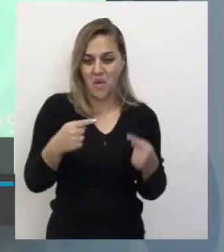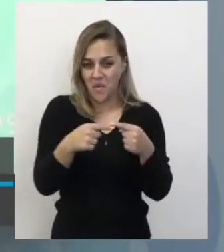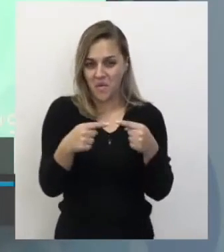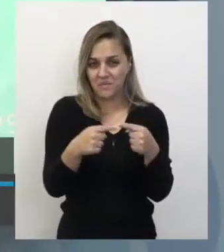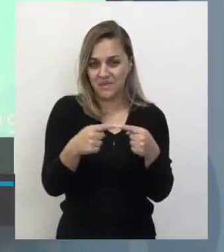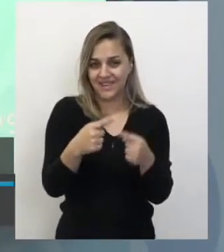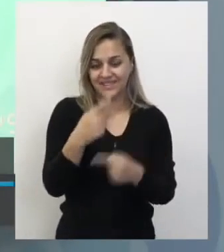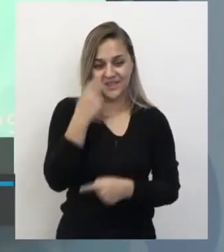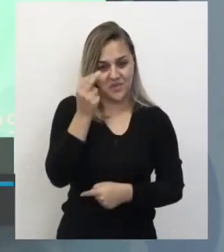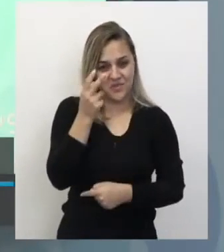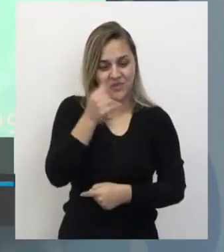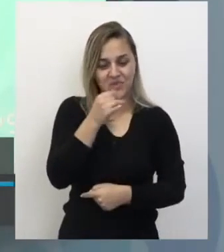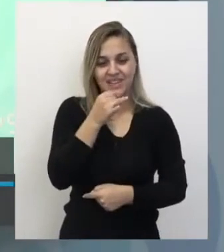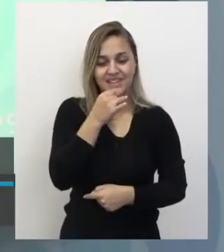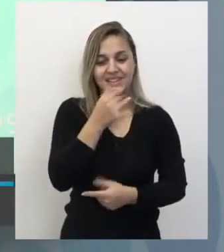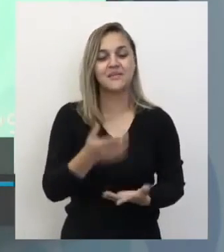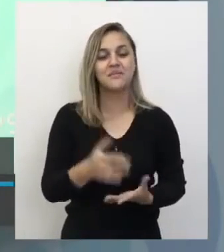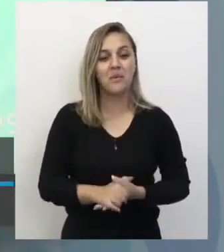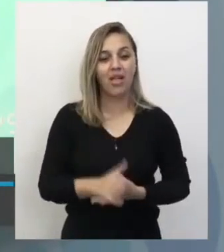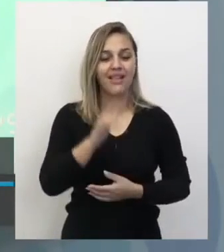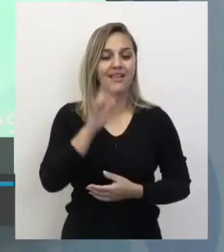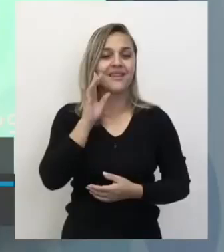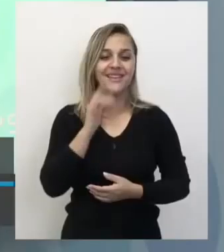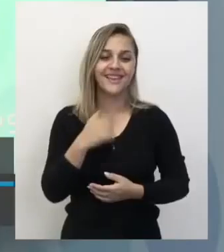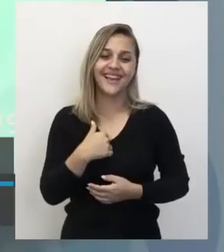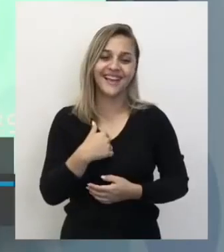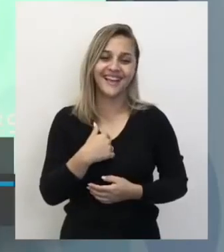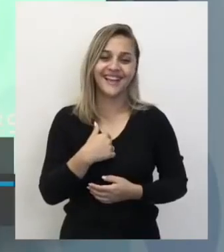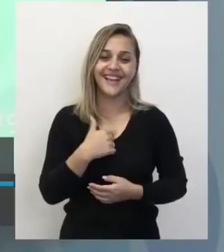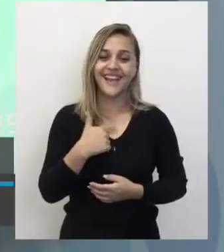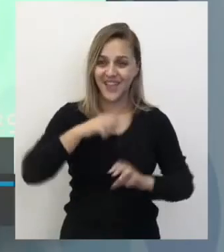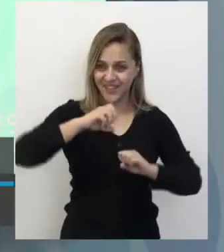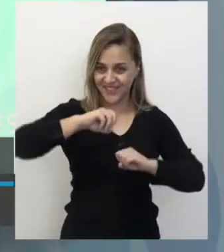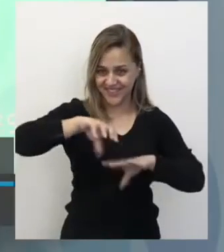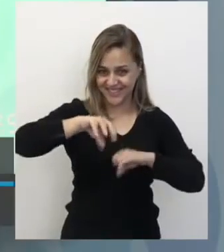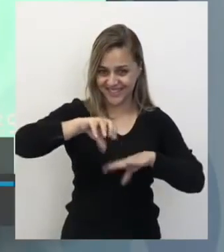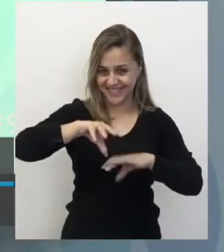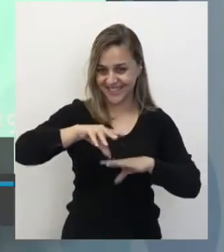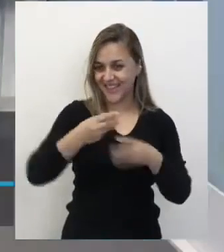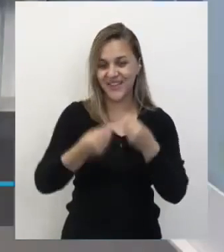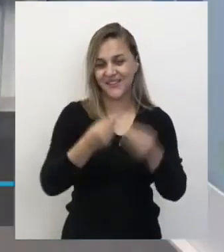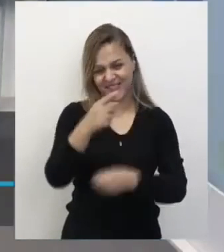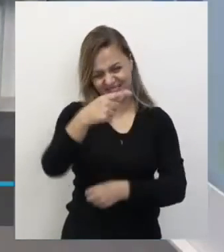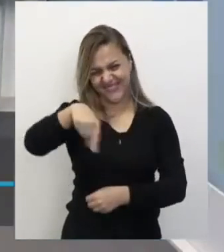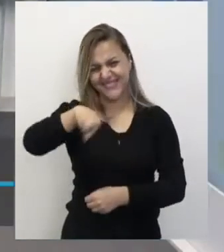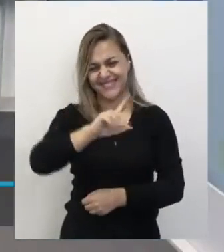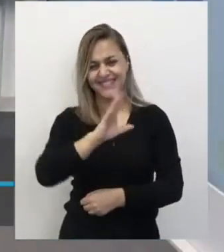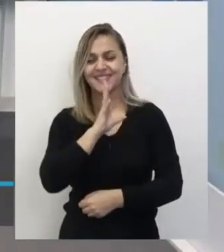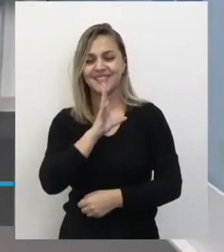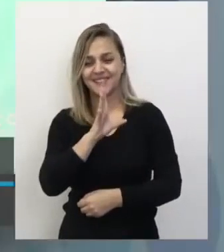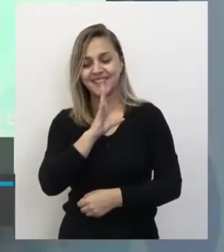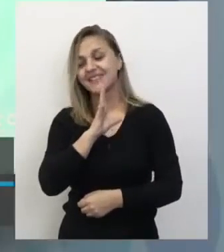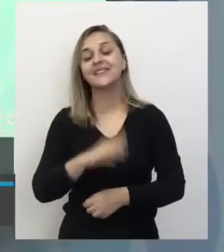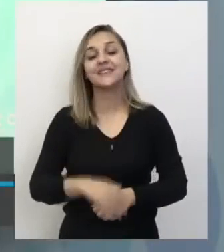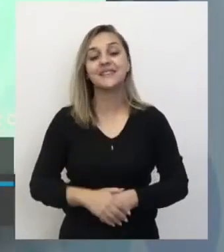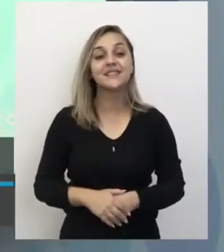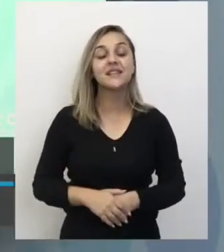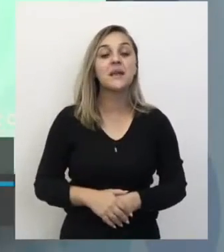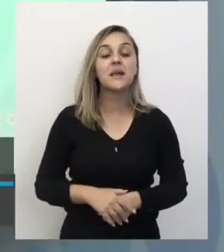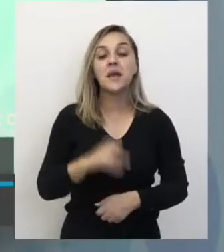uma espécie de uma bolsa de... Bom, eu sei que eu tô ensinando o vigário a rezar aí, né, o pessoal conhece que é um bornal, mas uma espécie de uma